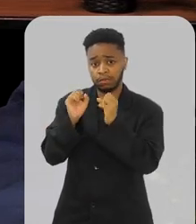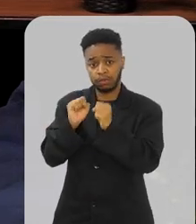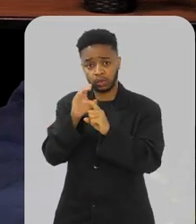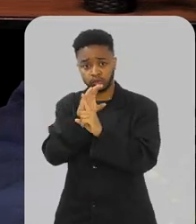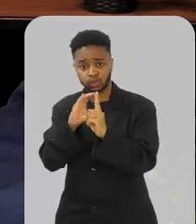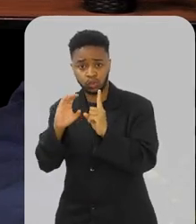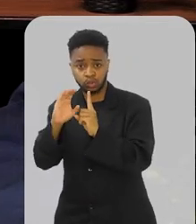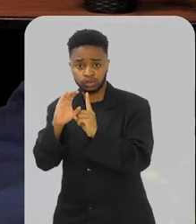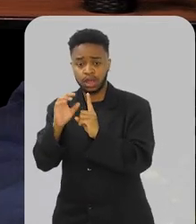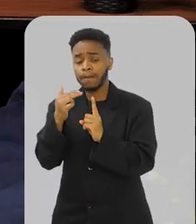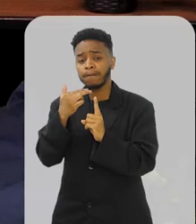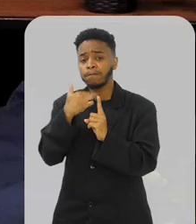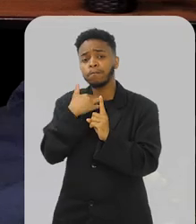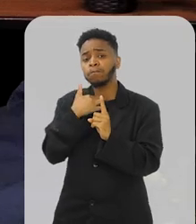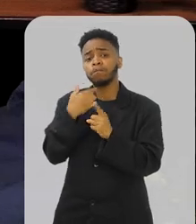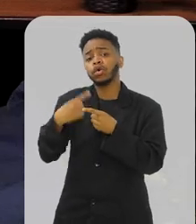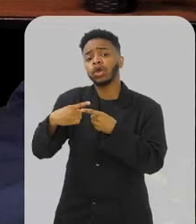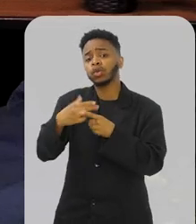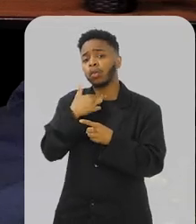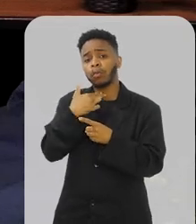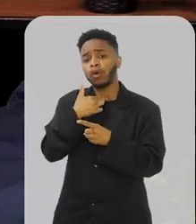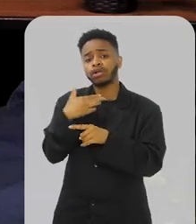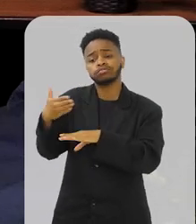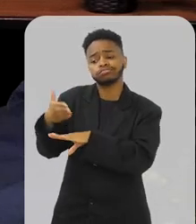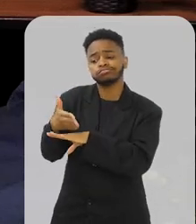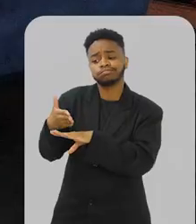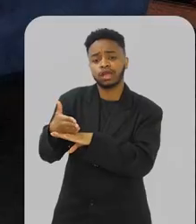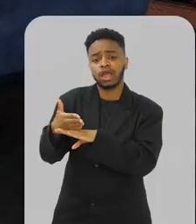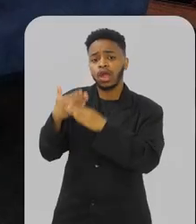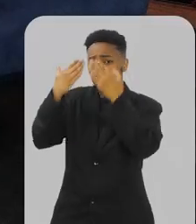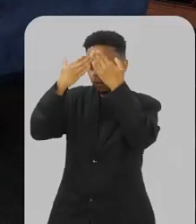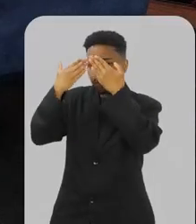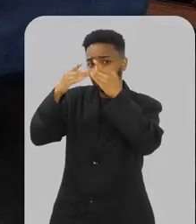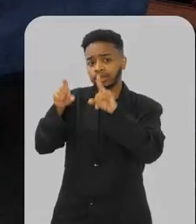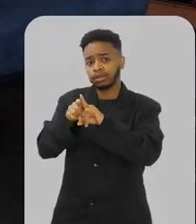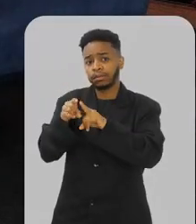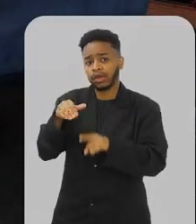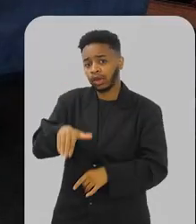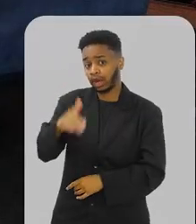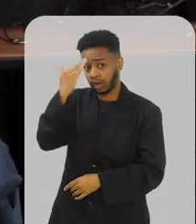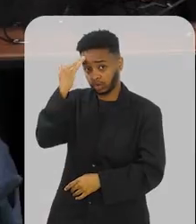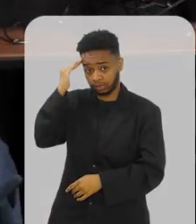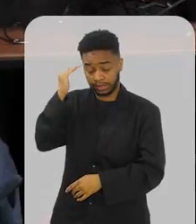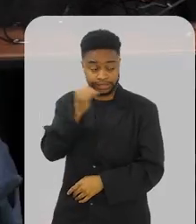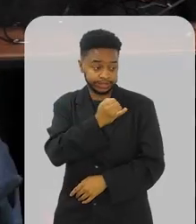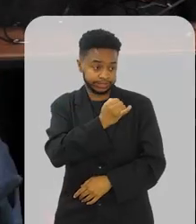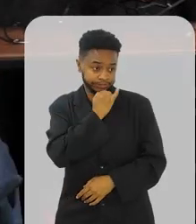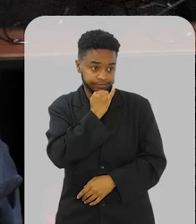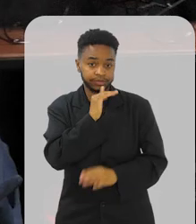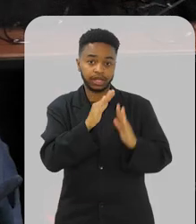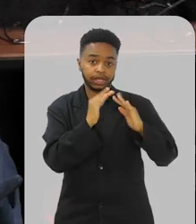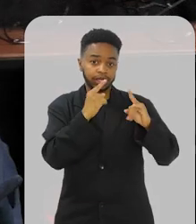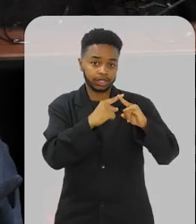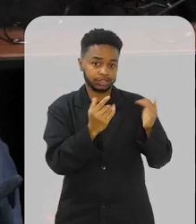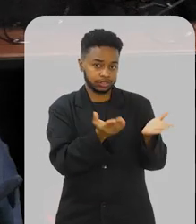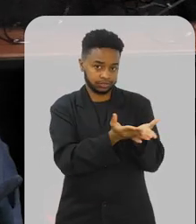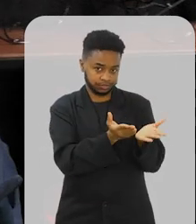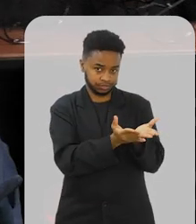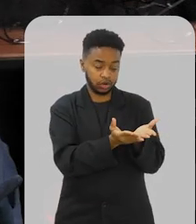culto, por que você não pode ir para o candomblé e para a umbanda? É, porque, por exemplo, é o evangélico, né?